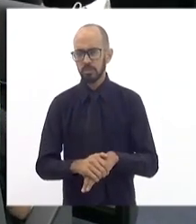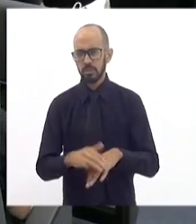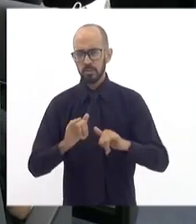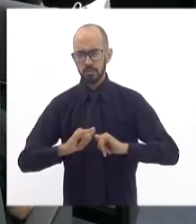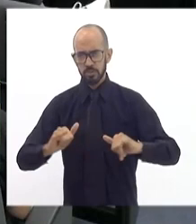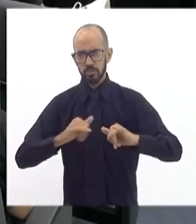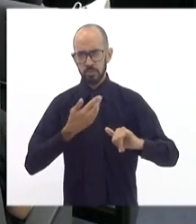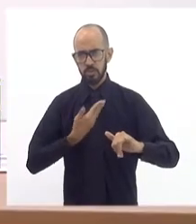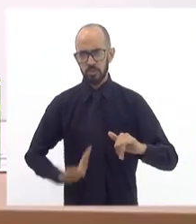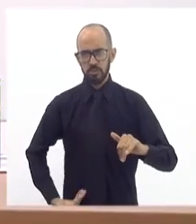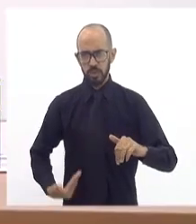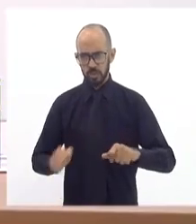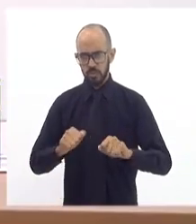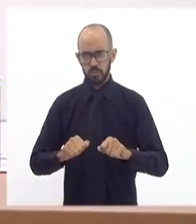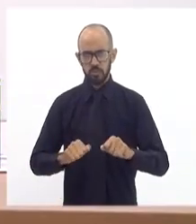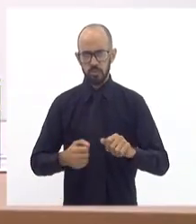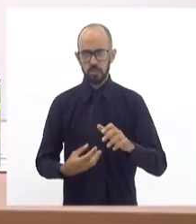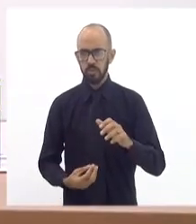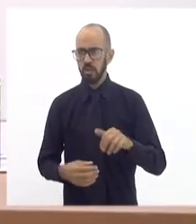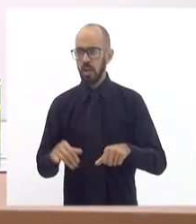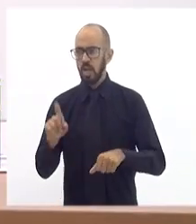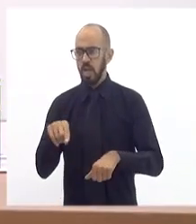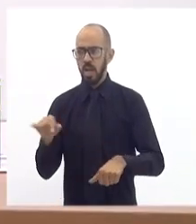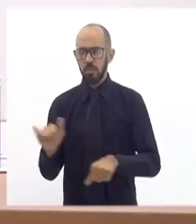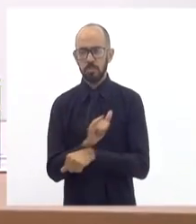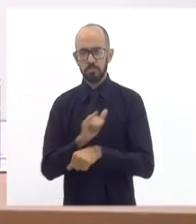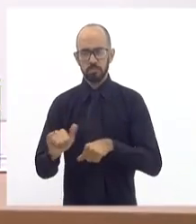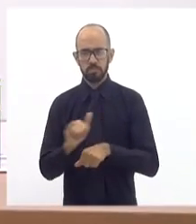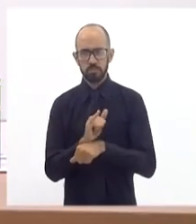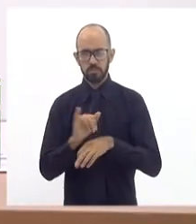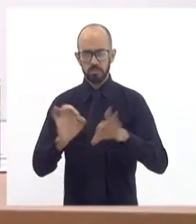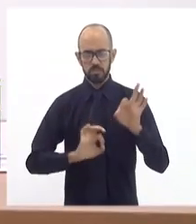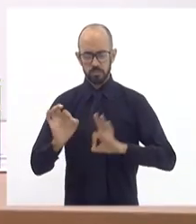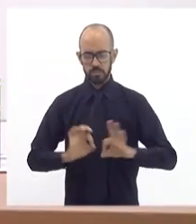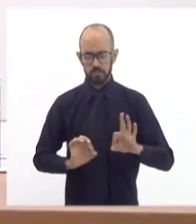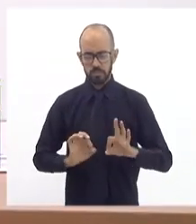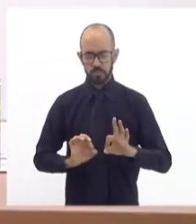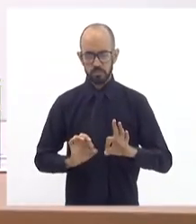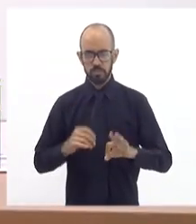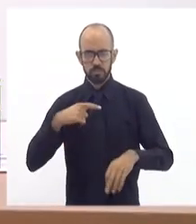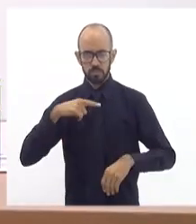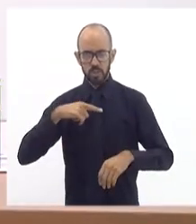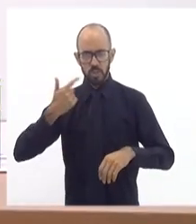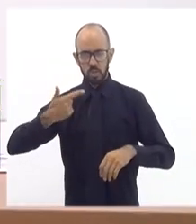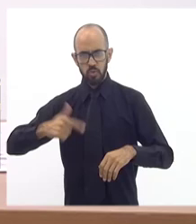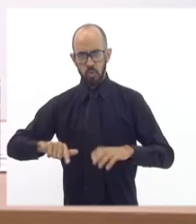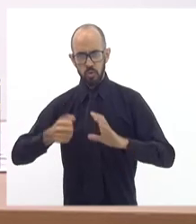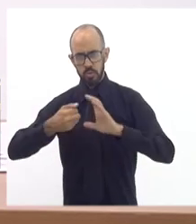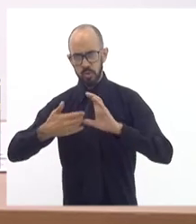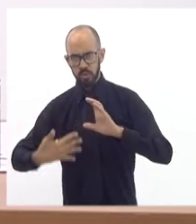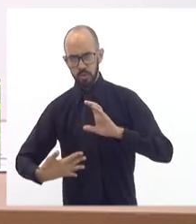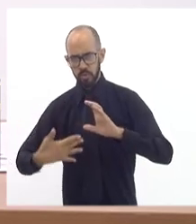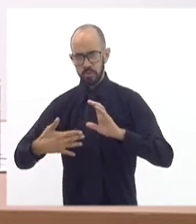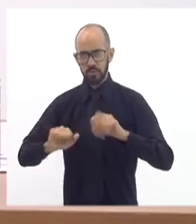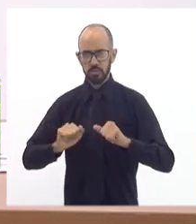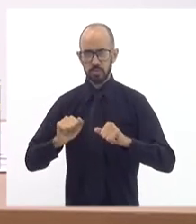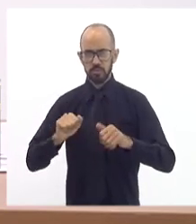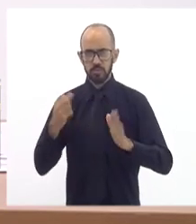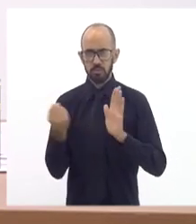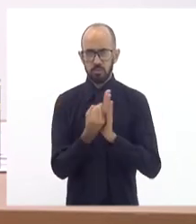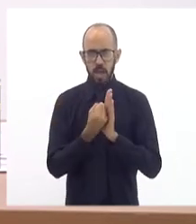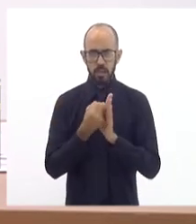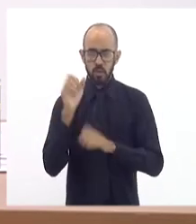estabelece que pode ser considerado estratégico de projetos que tenham entre outros atributos o impacto ambiental positivo